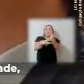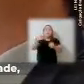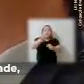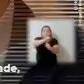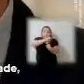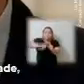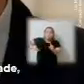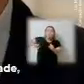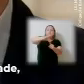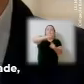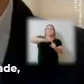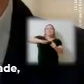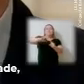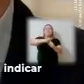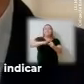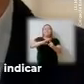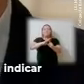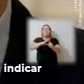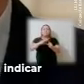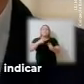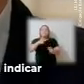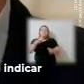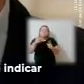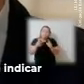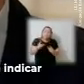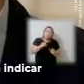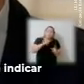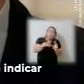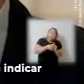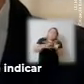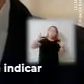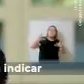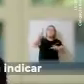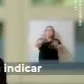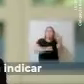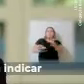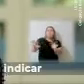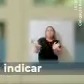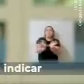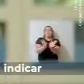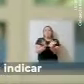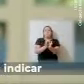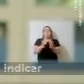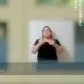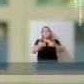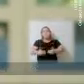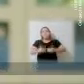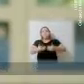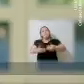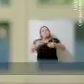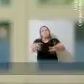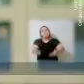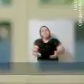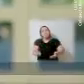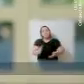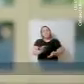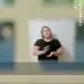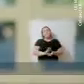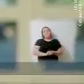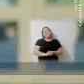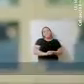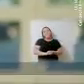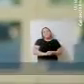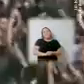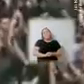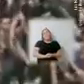porto seguro Ouvindo a toda a sociedade Em especial aqueles que eu terei liberdade Para indicar Para compor o